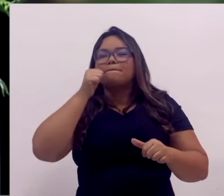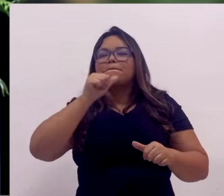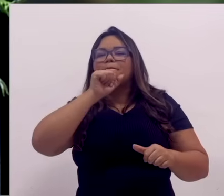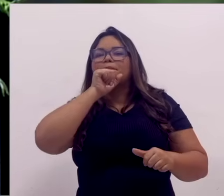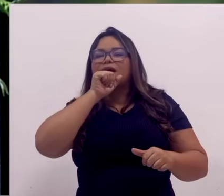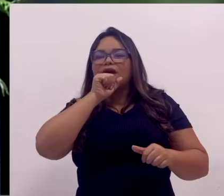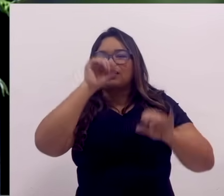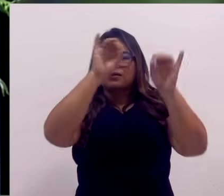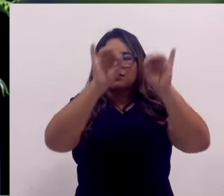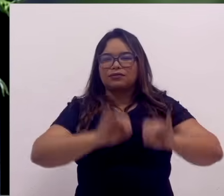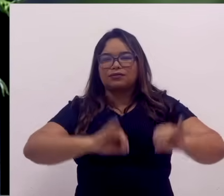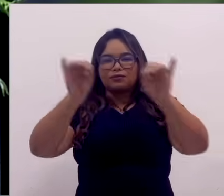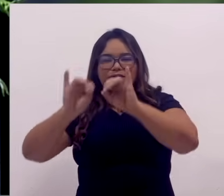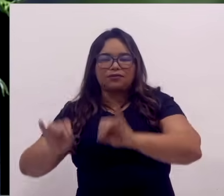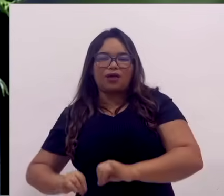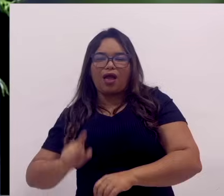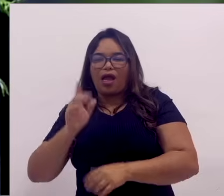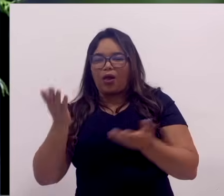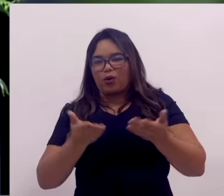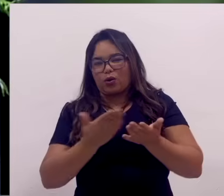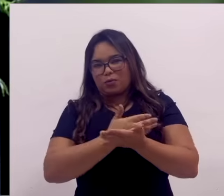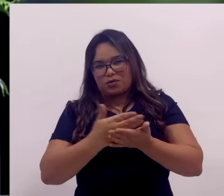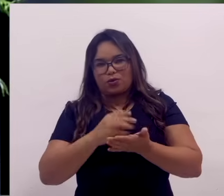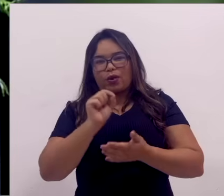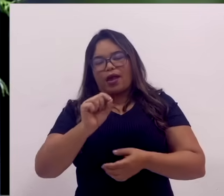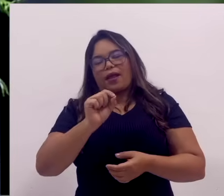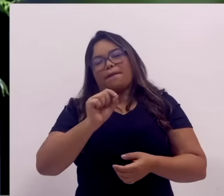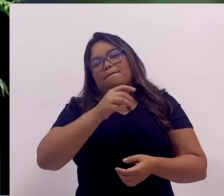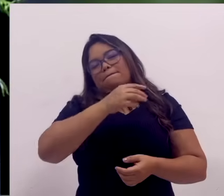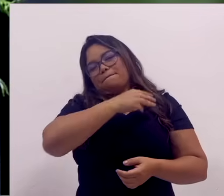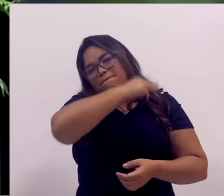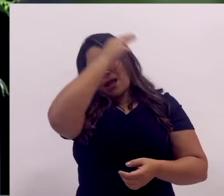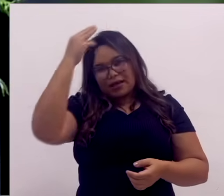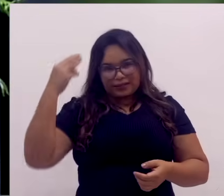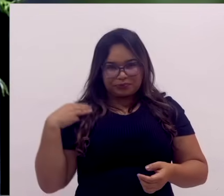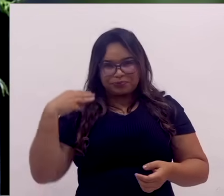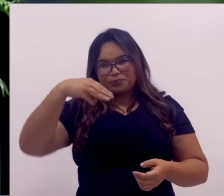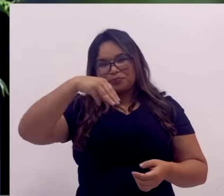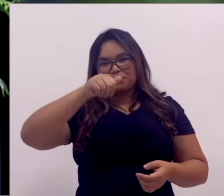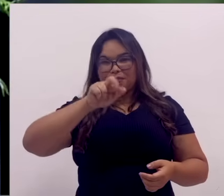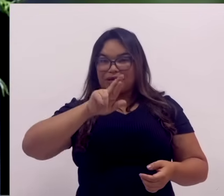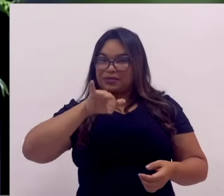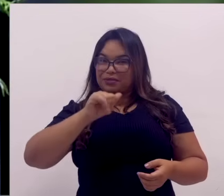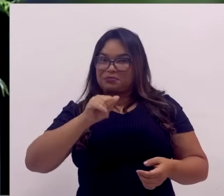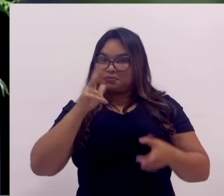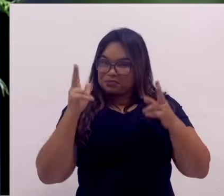a sede da Mãe dos Deuses, e também aqui nessa cidade foi dado um título a Maria.